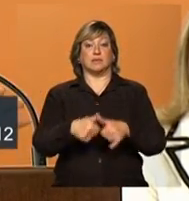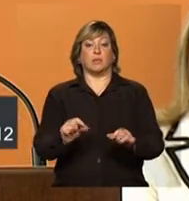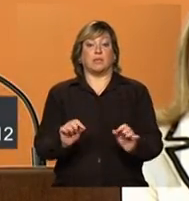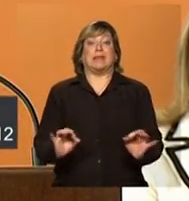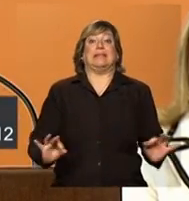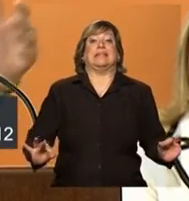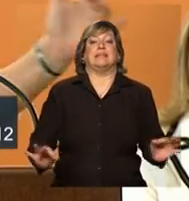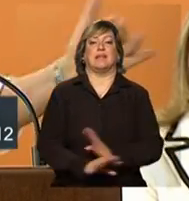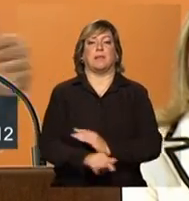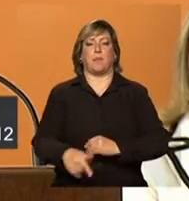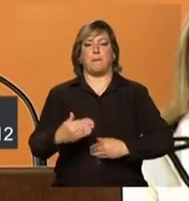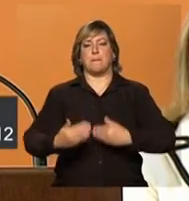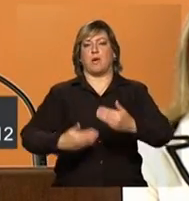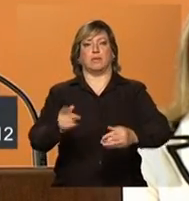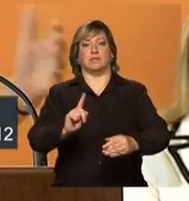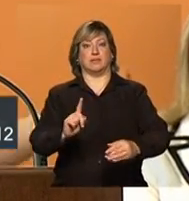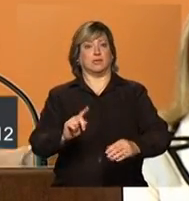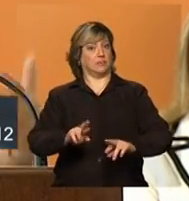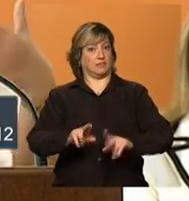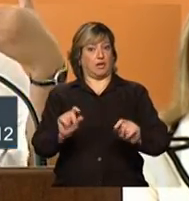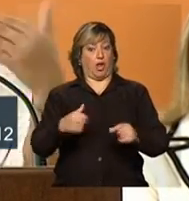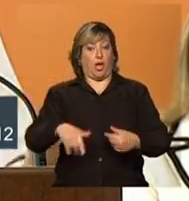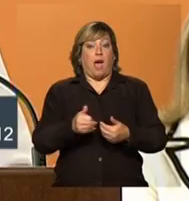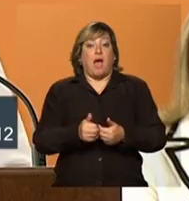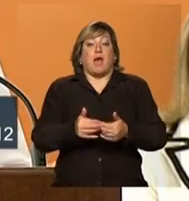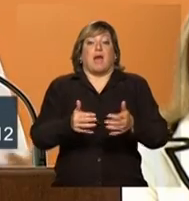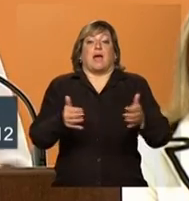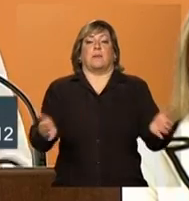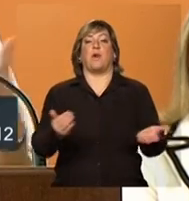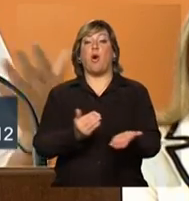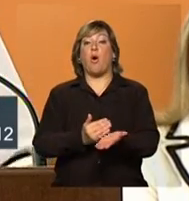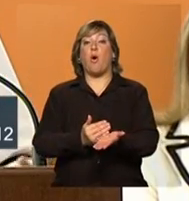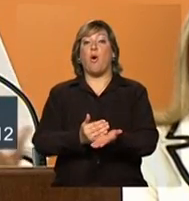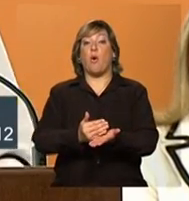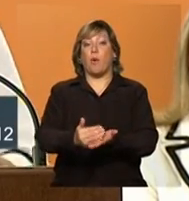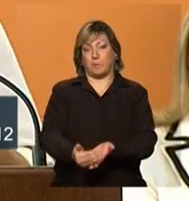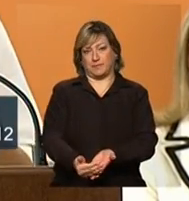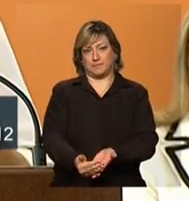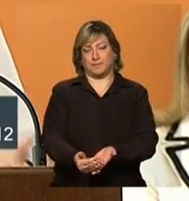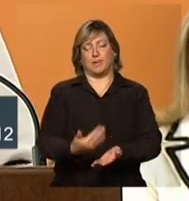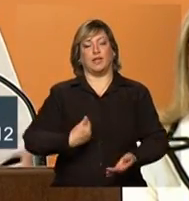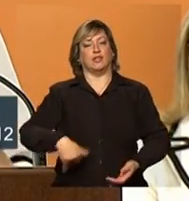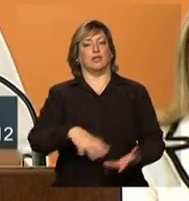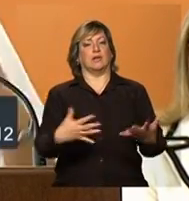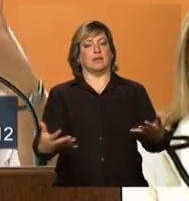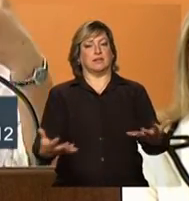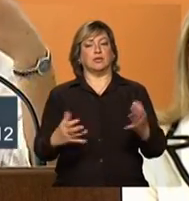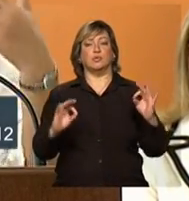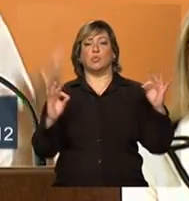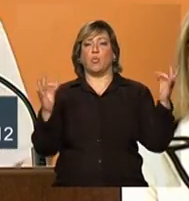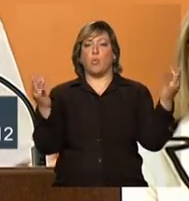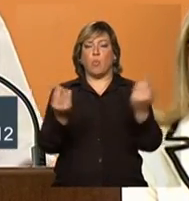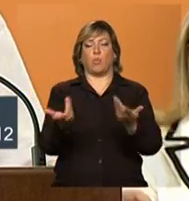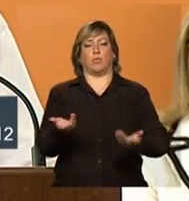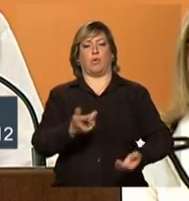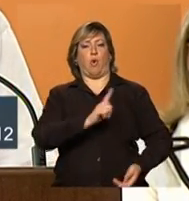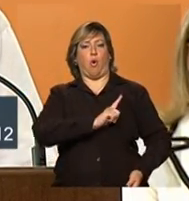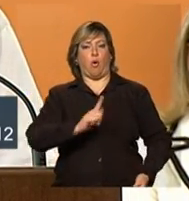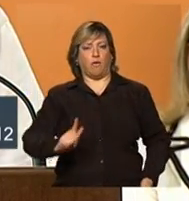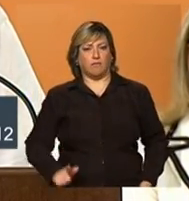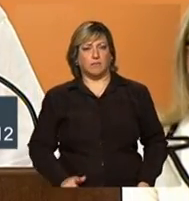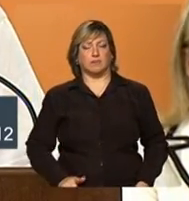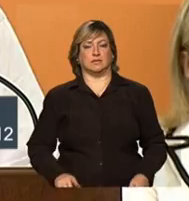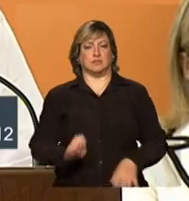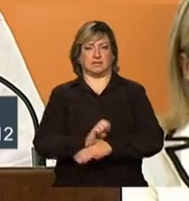concluindo o processo, pelo contrário, nós estamos abrindo e queremos mobilizar todos os governadores e